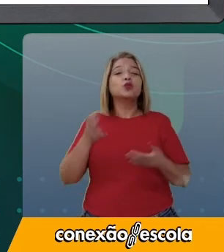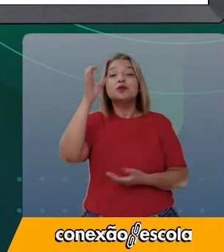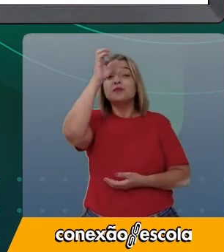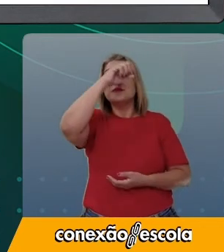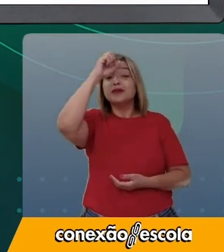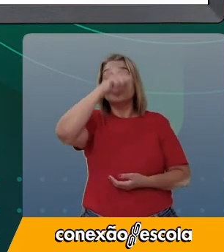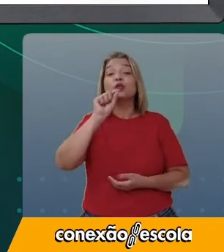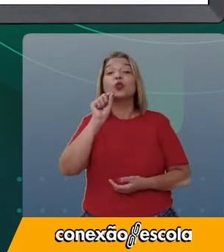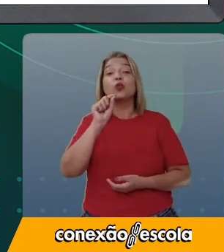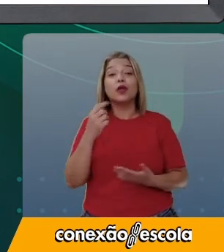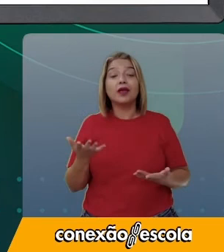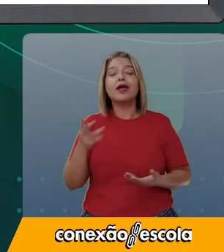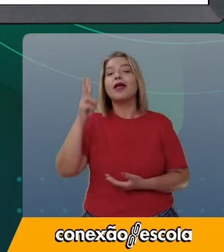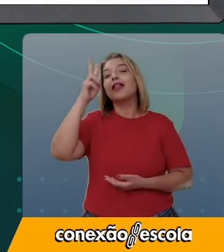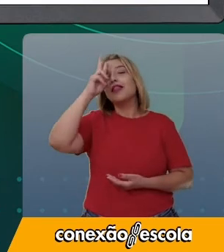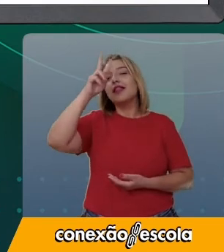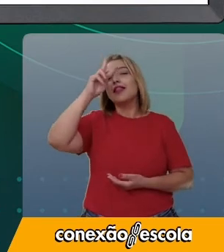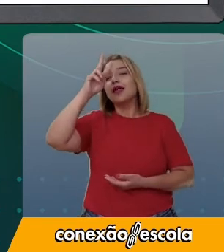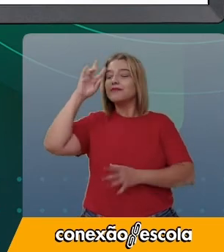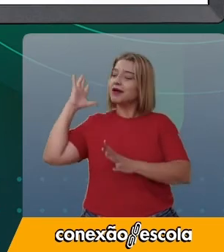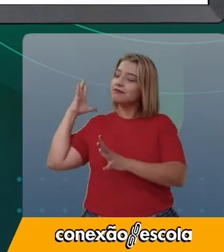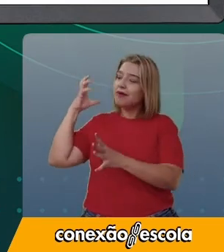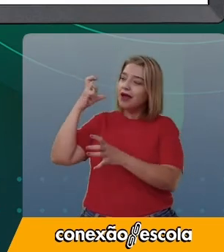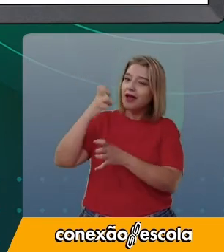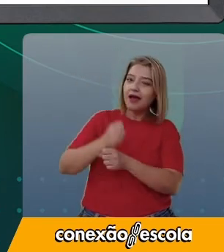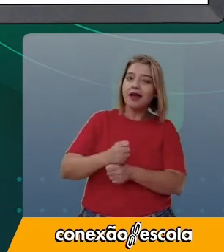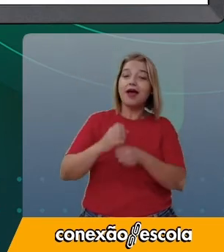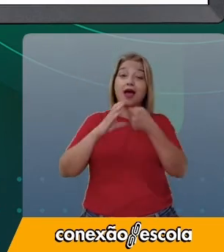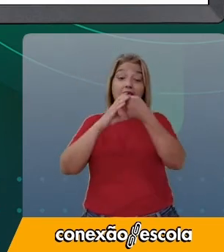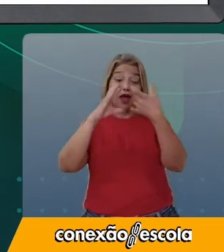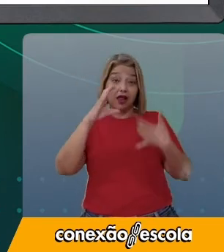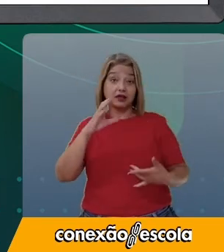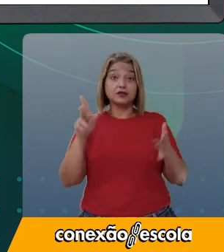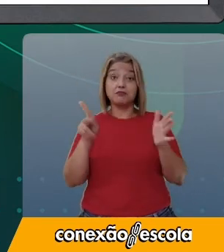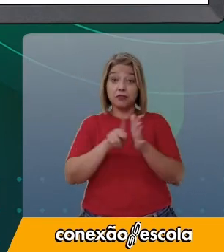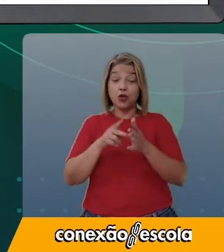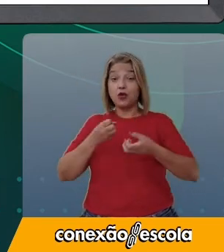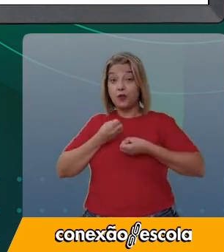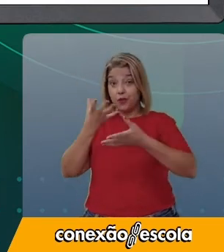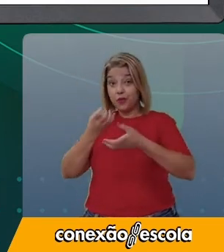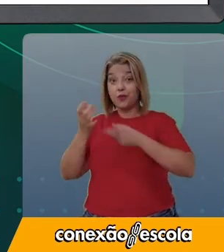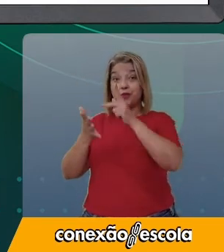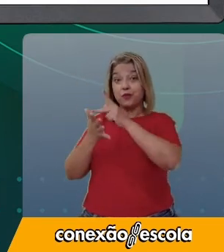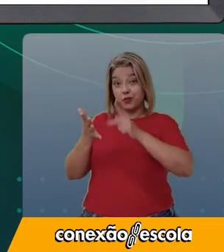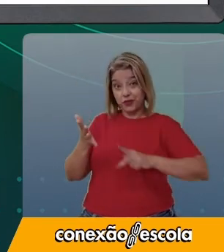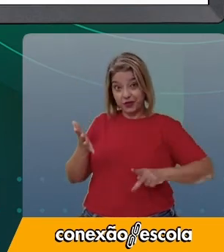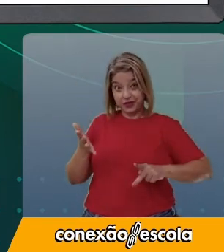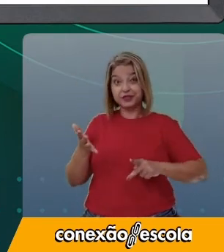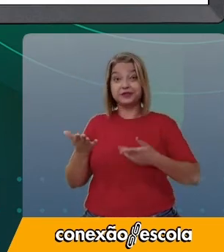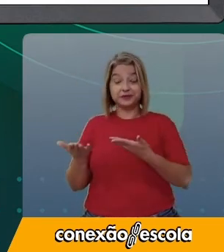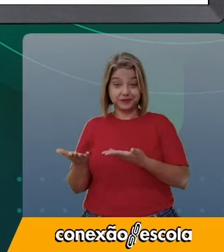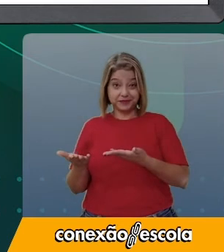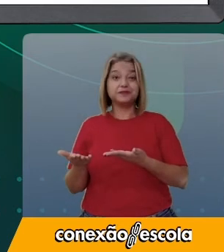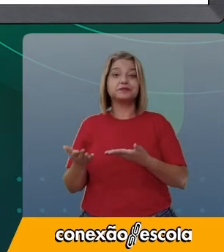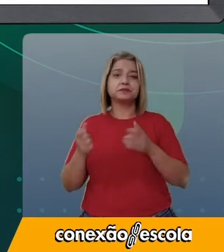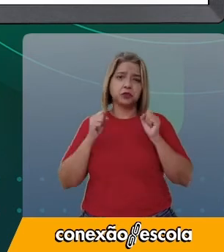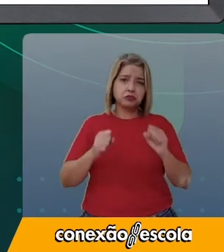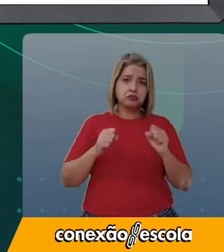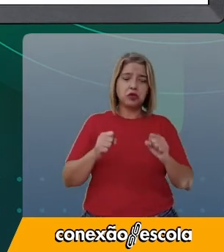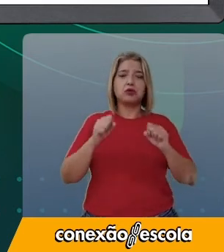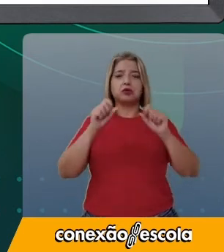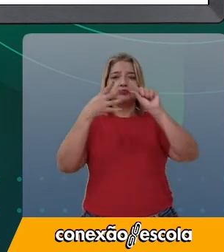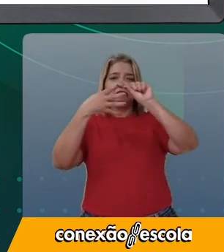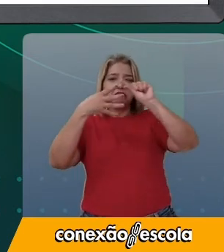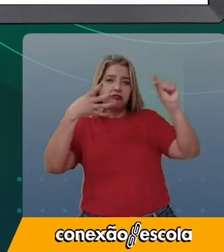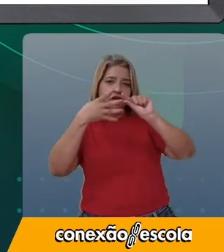hoje? Nós relembramos as características do poema, que o poema pode ser composto por